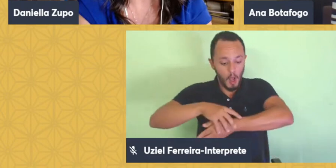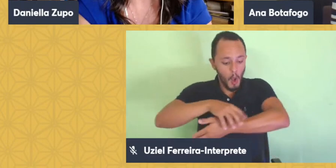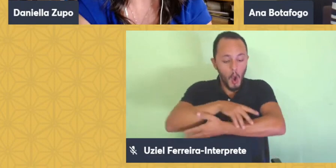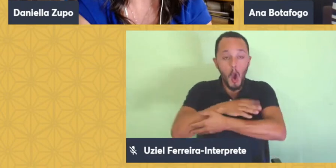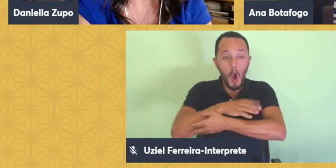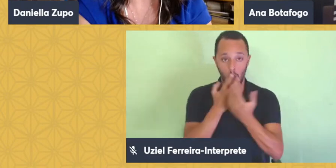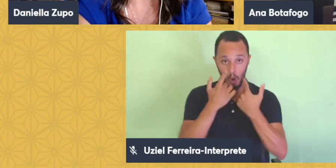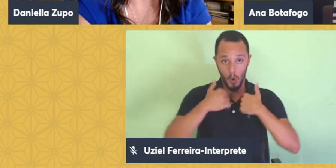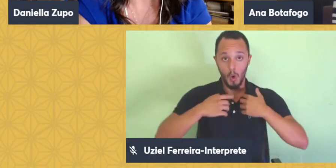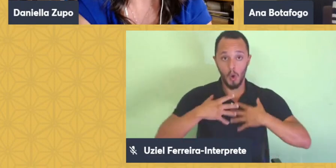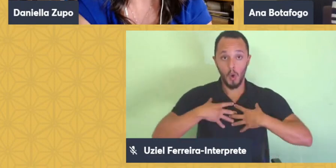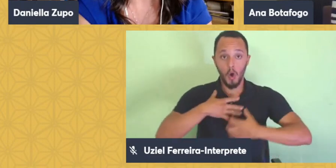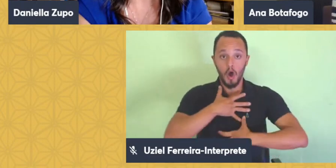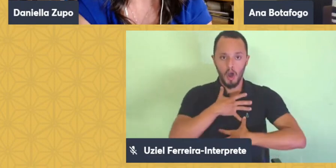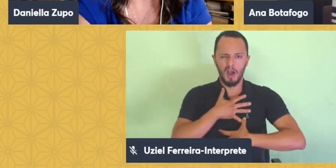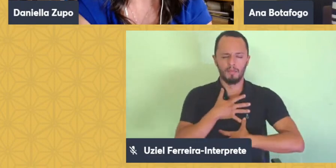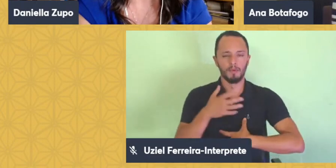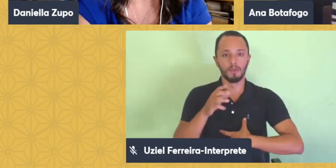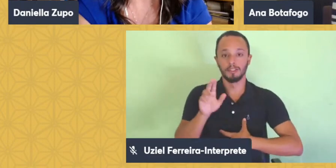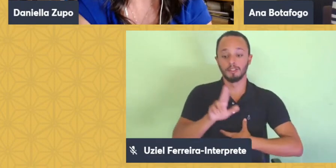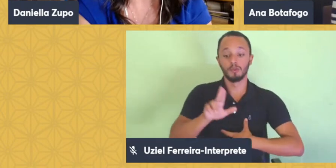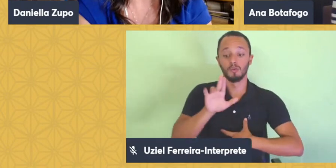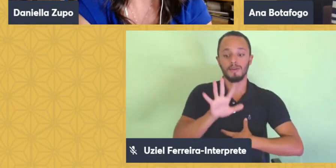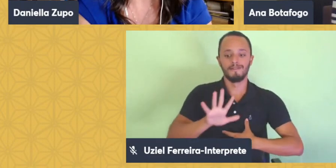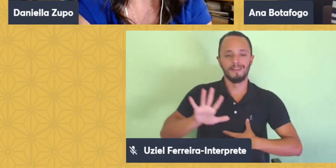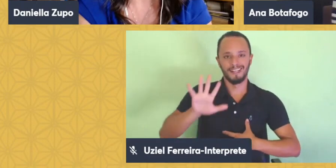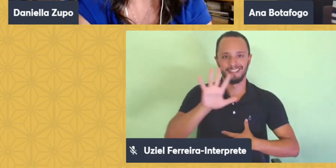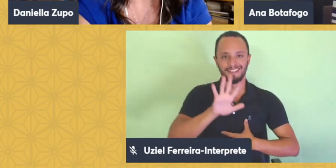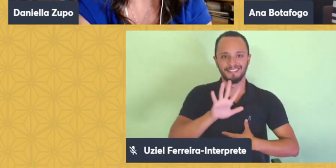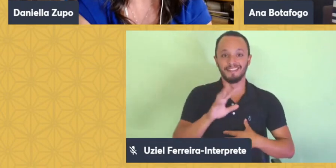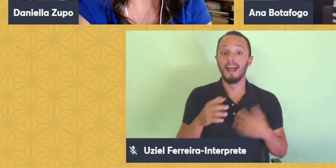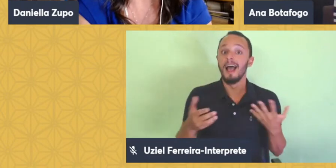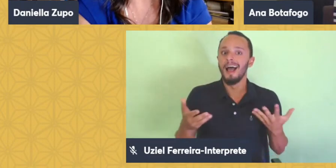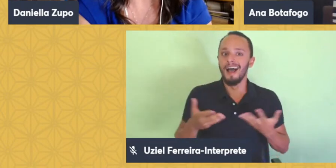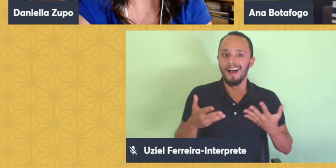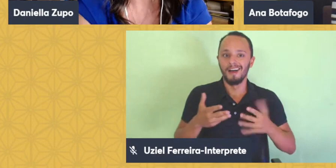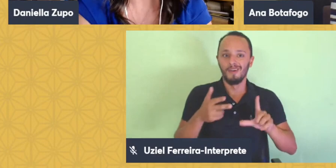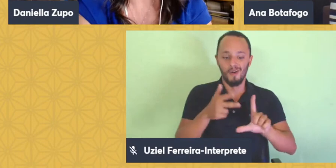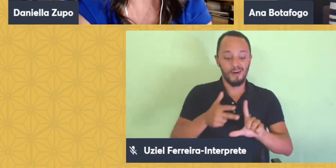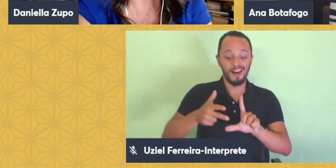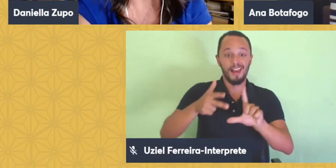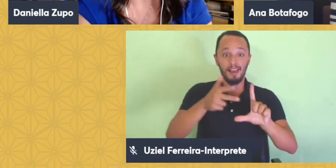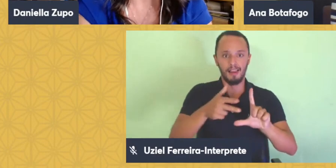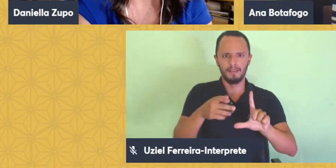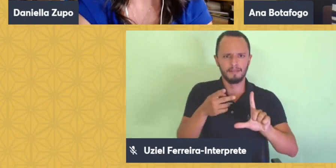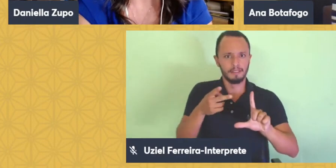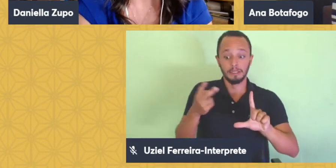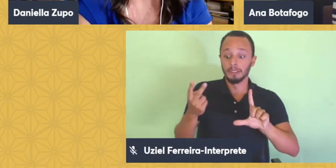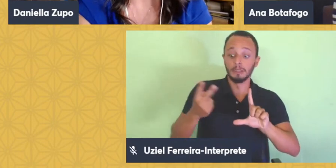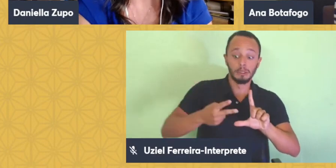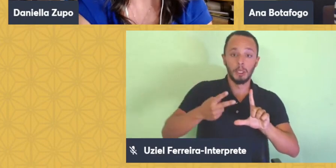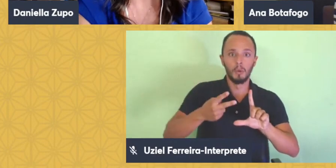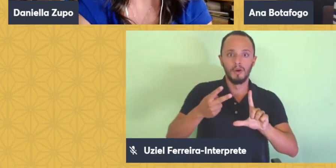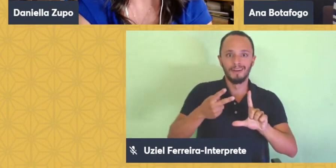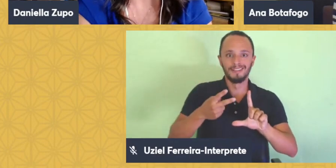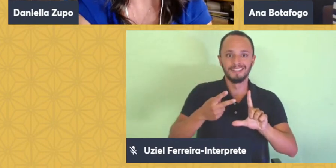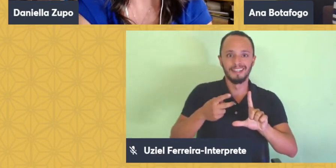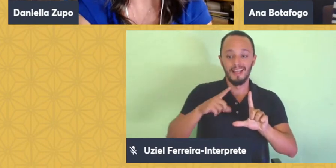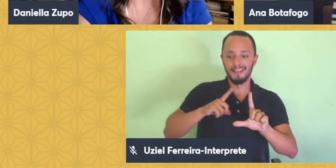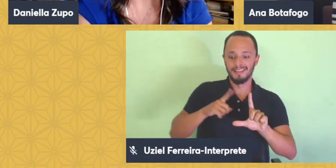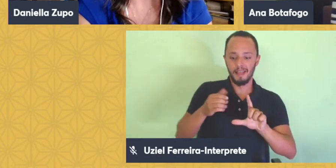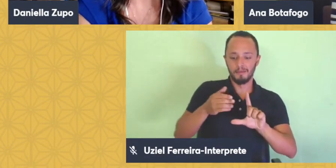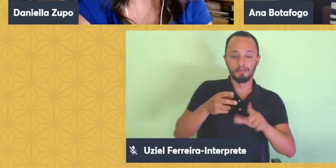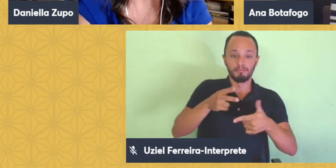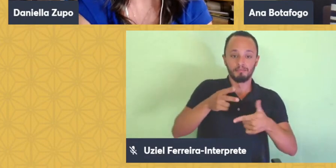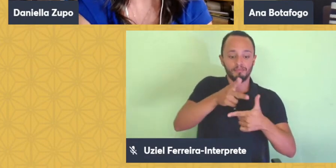desse evento que vocês estão lá na segunda temporada e nessas conversas sobre